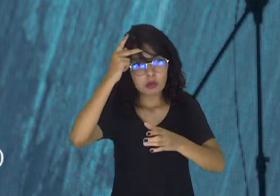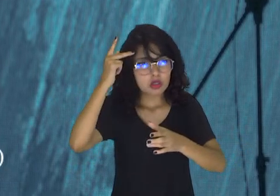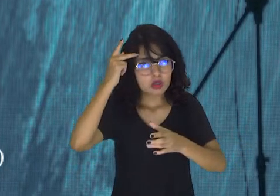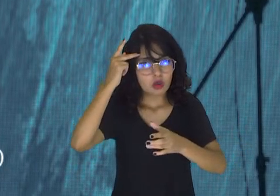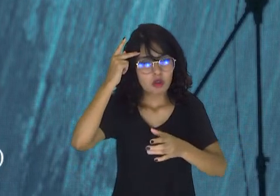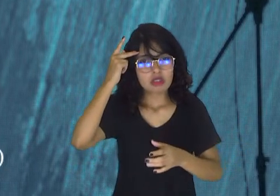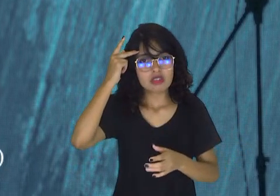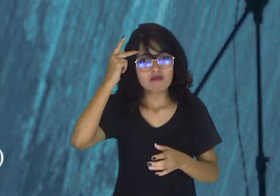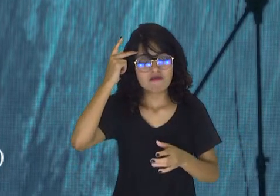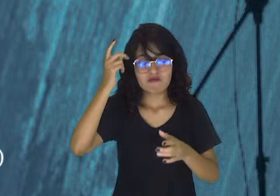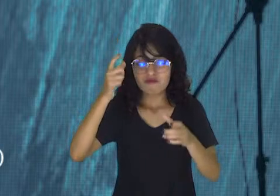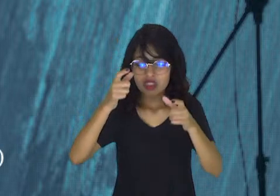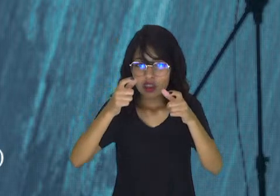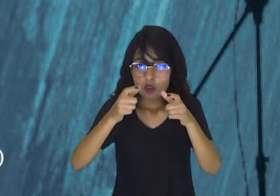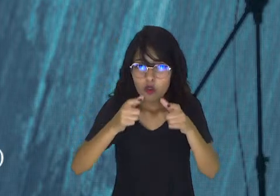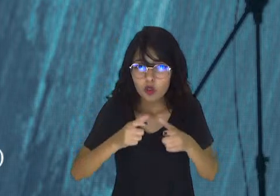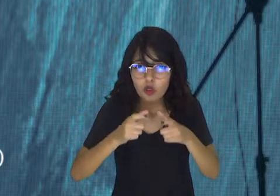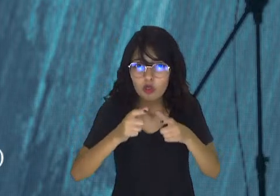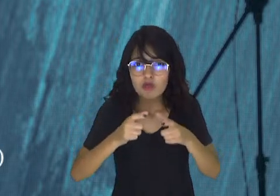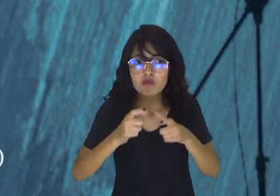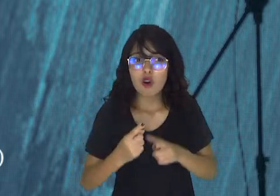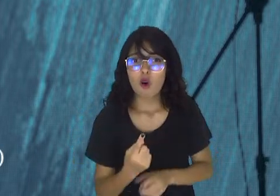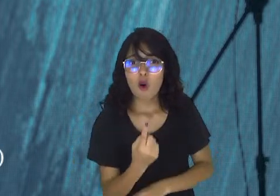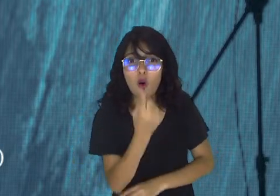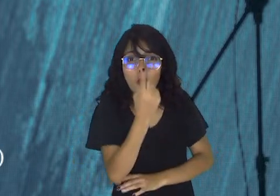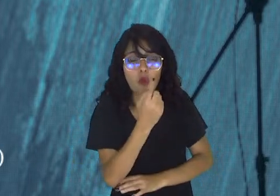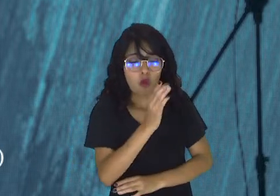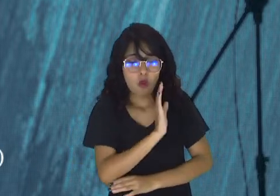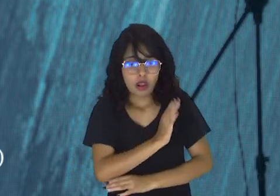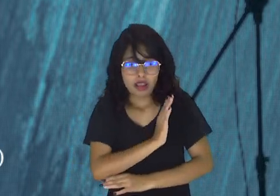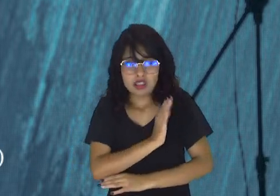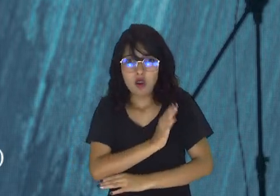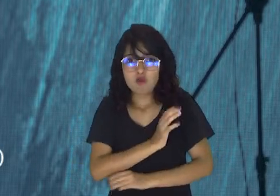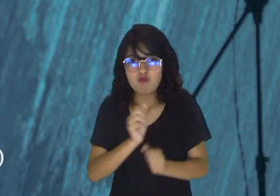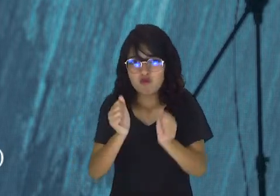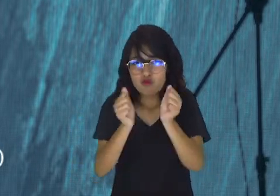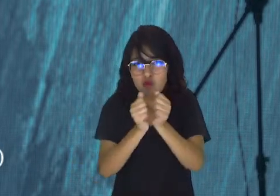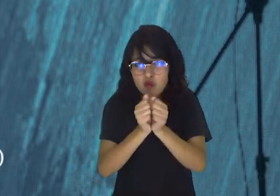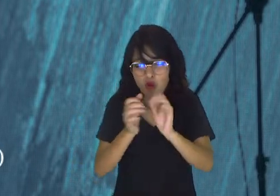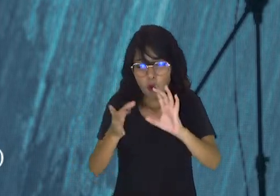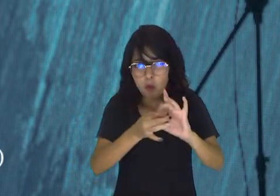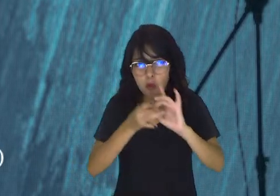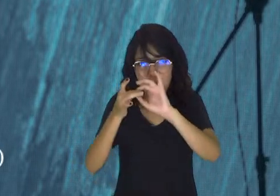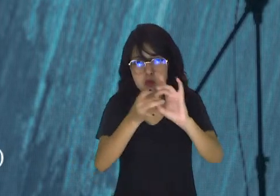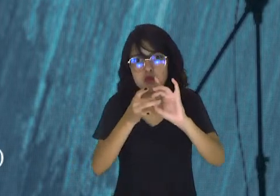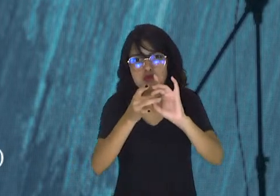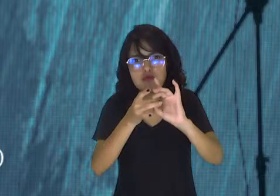o coração e a alma da multidão dos que criam no quê?